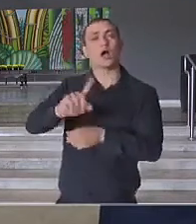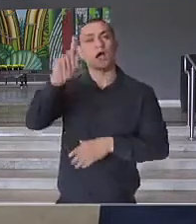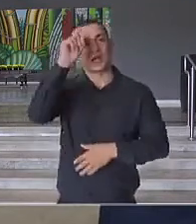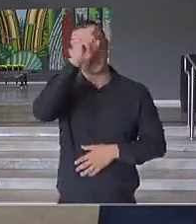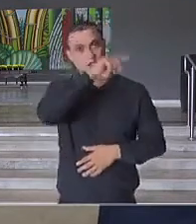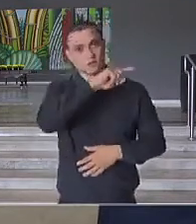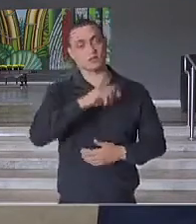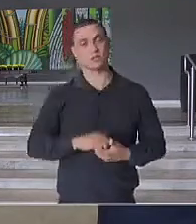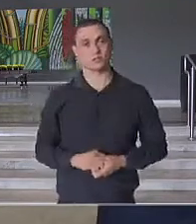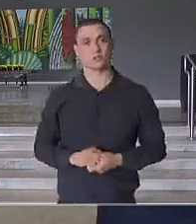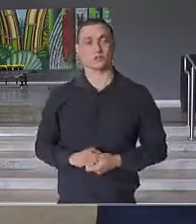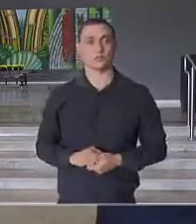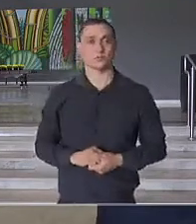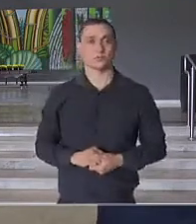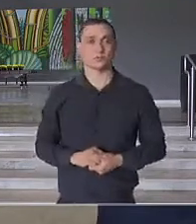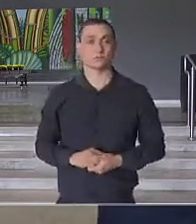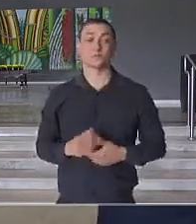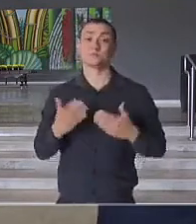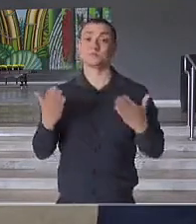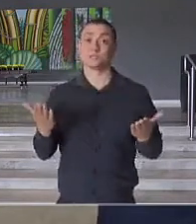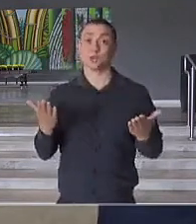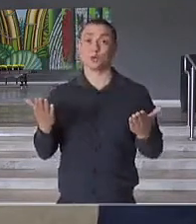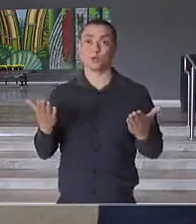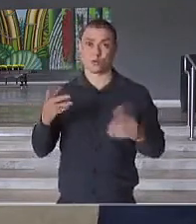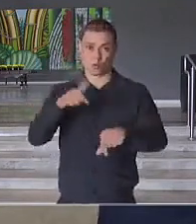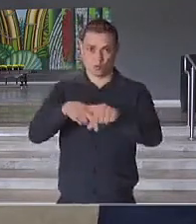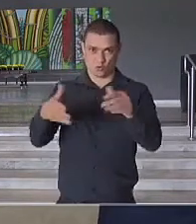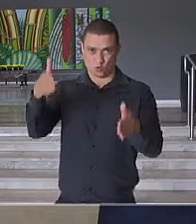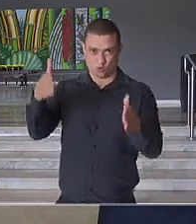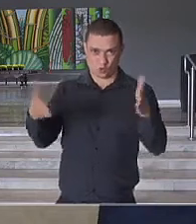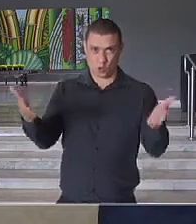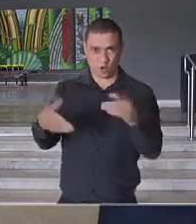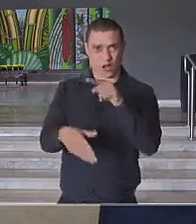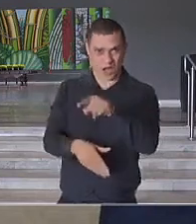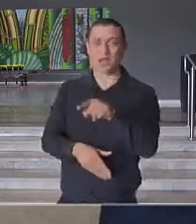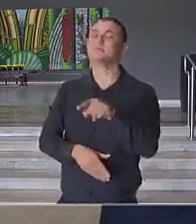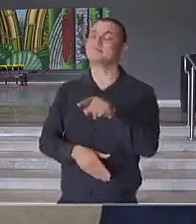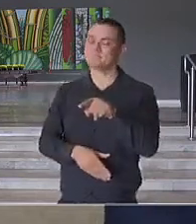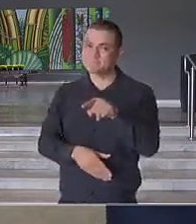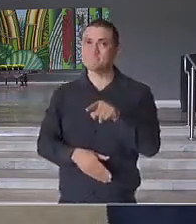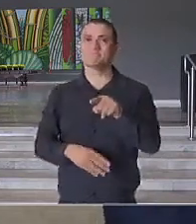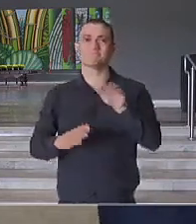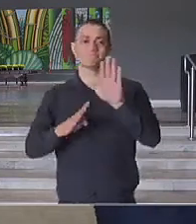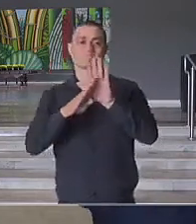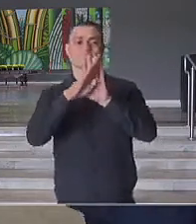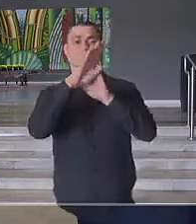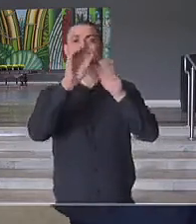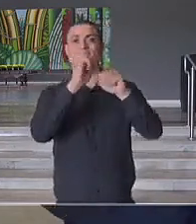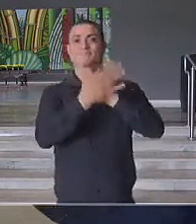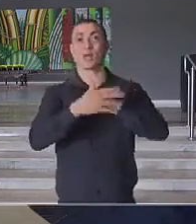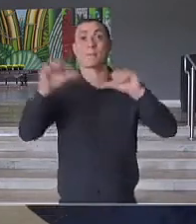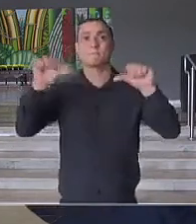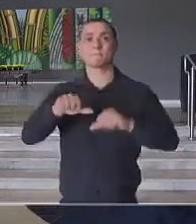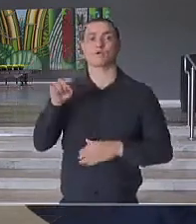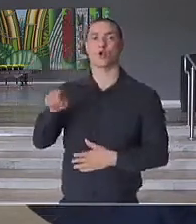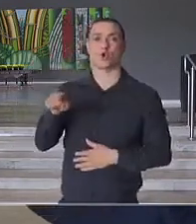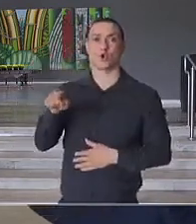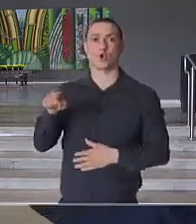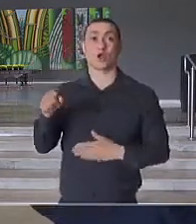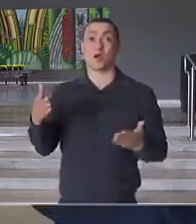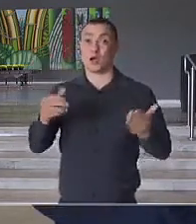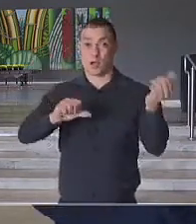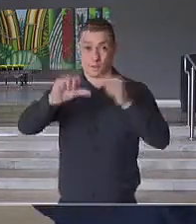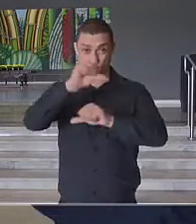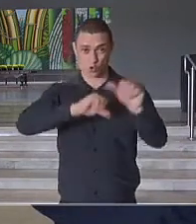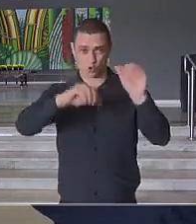até controladas. Então, nesse momento é que houve um crescimento do número de casos e essas mudanças,